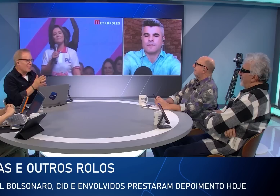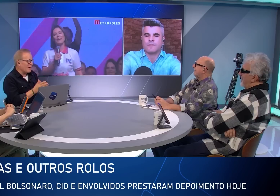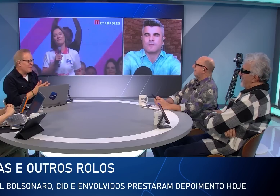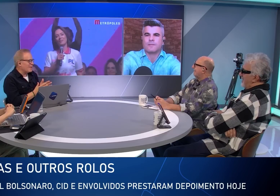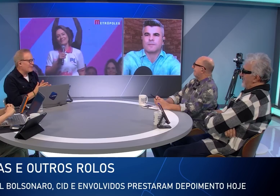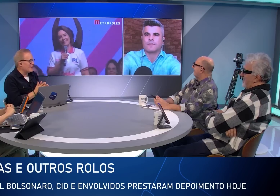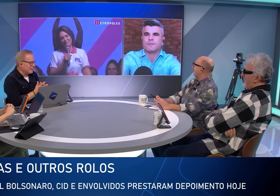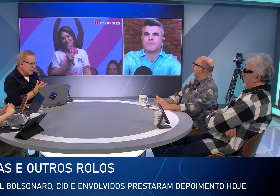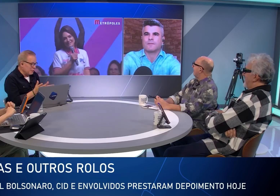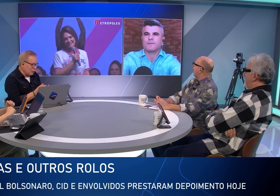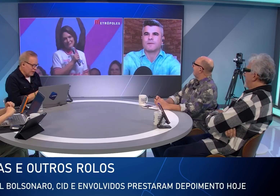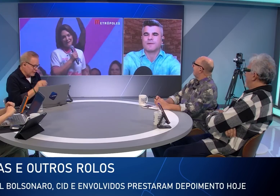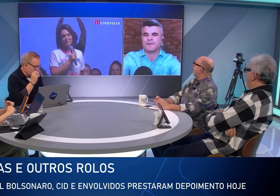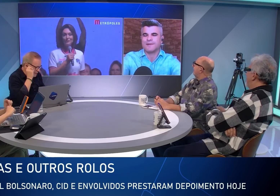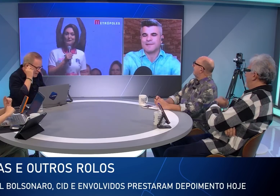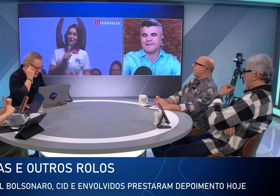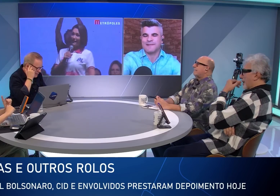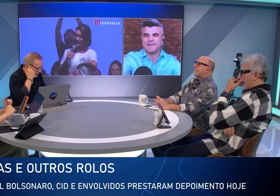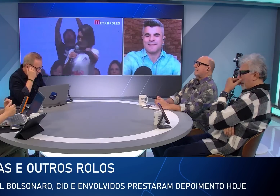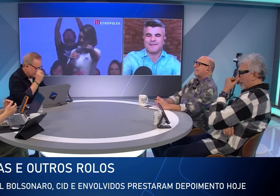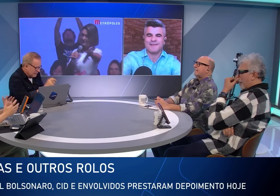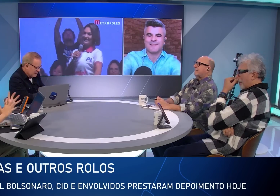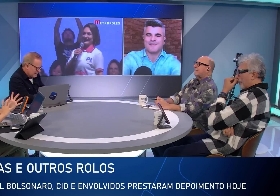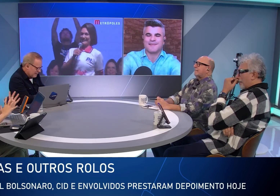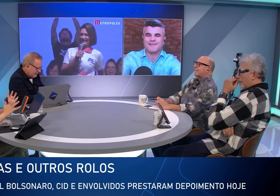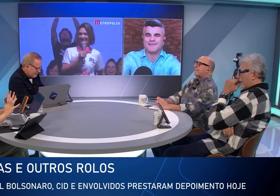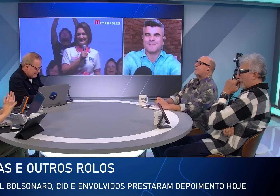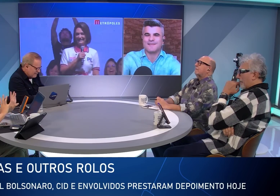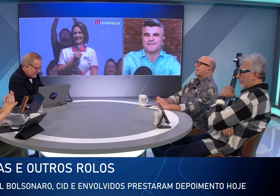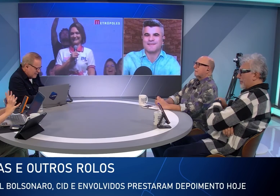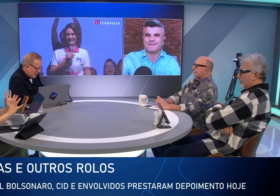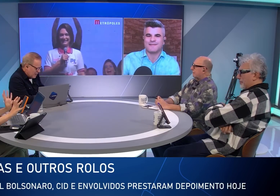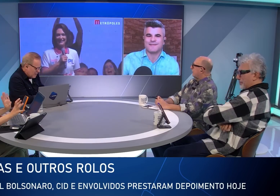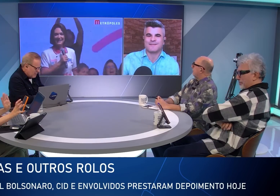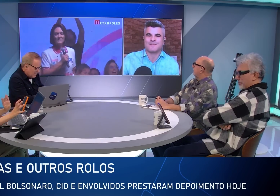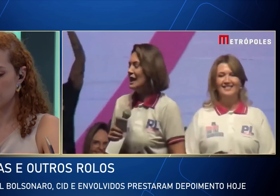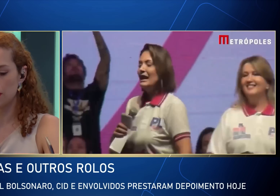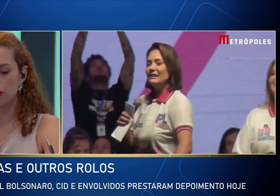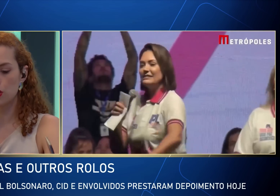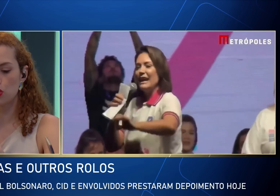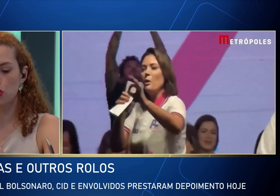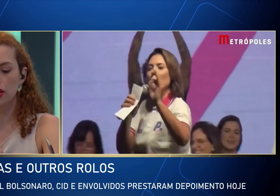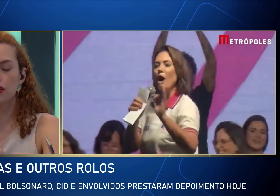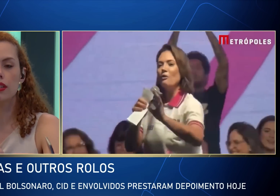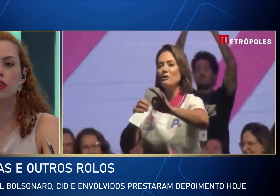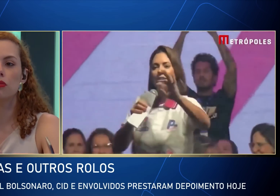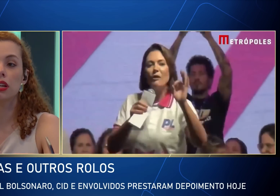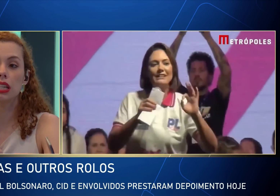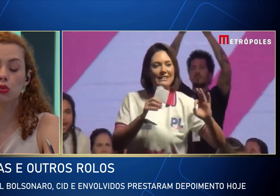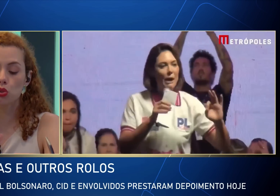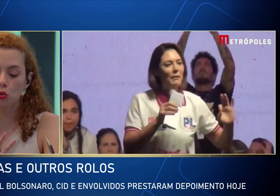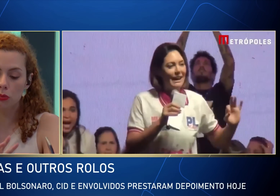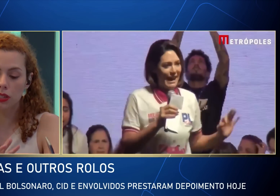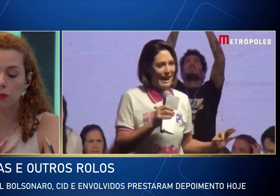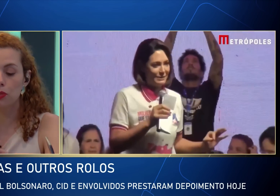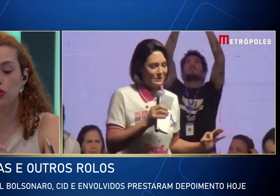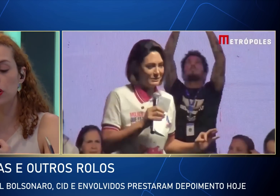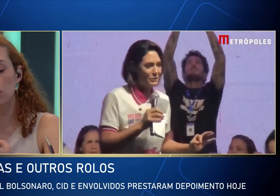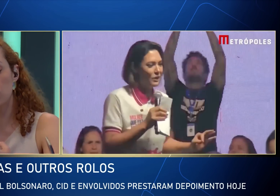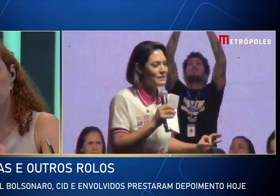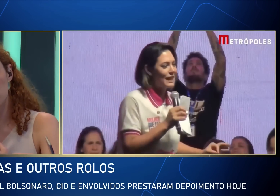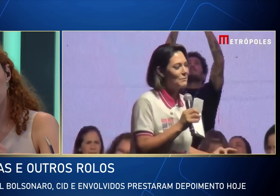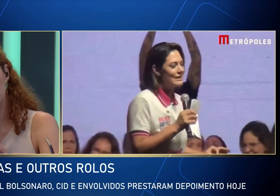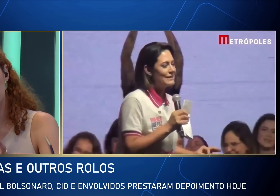mictório. Mi Joias. E Bolsonaro também, ele deu versões sobre os presentes. As joias ele nunca nem soube. Depois